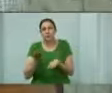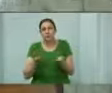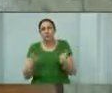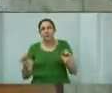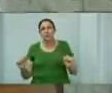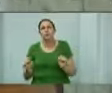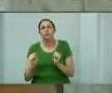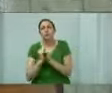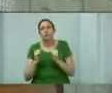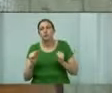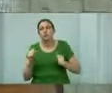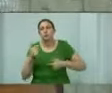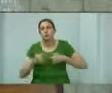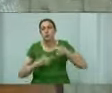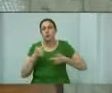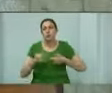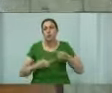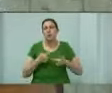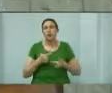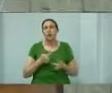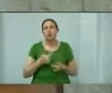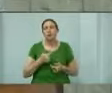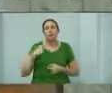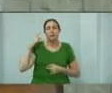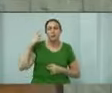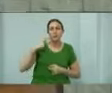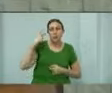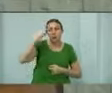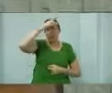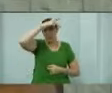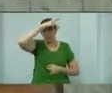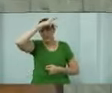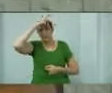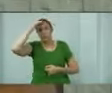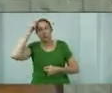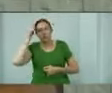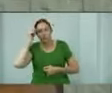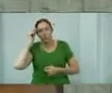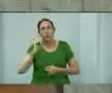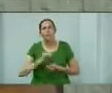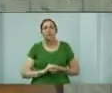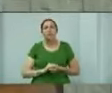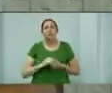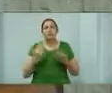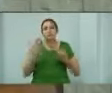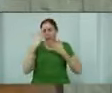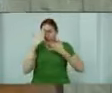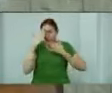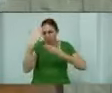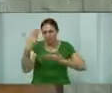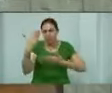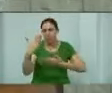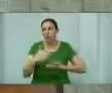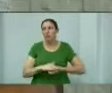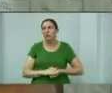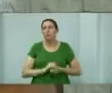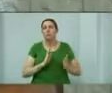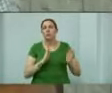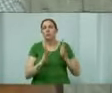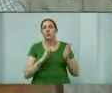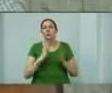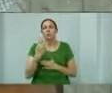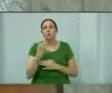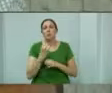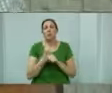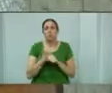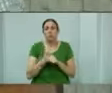nós aqui, enquanto vereadores e prefeito, tem que fazer isso. Do fundo do coração, muito obrigado por esse período de